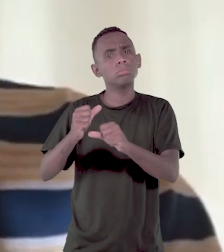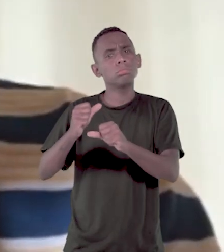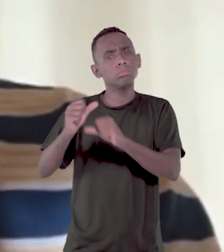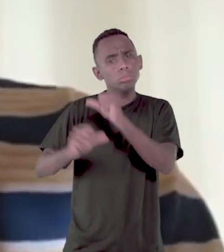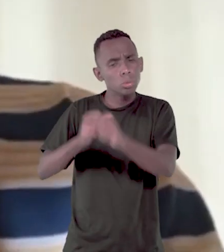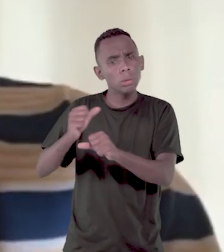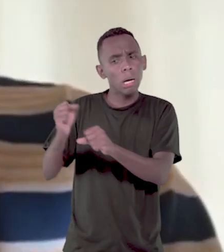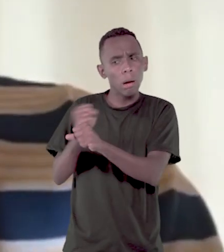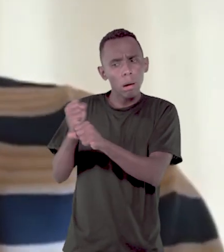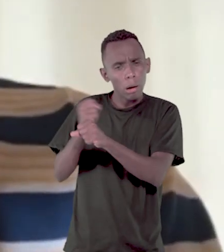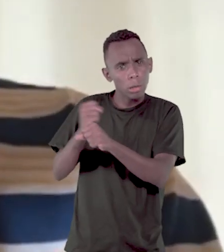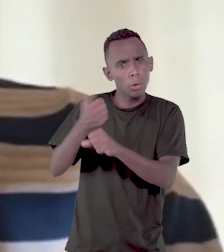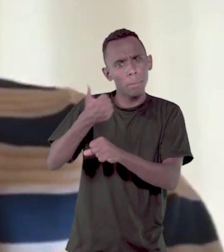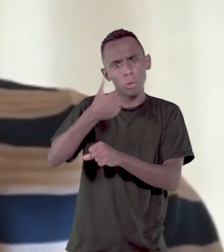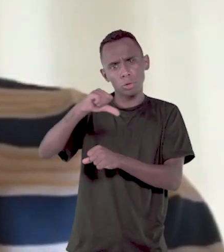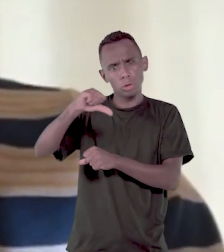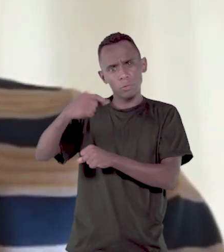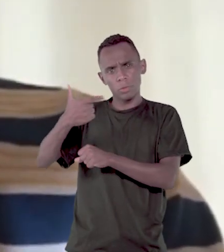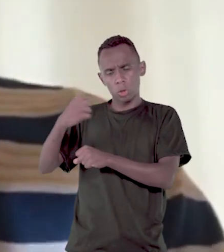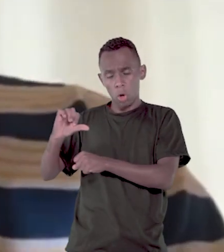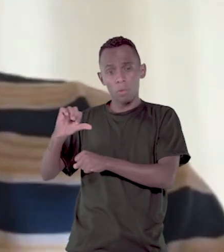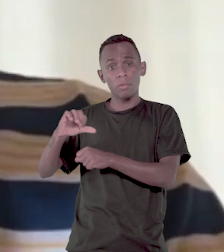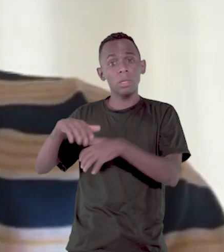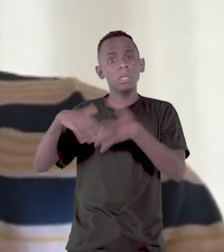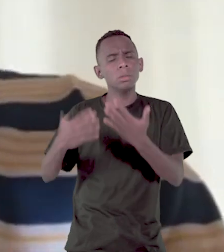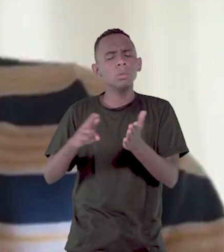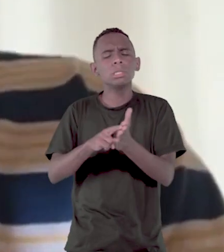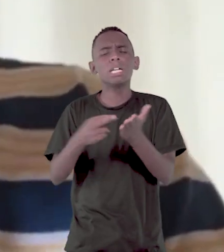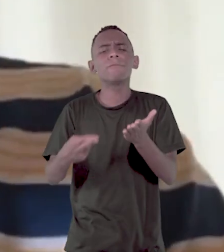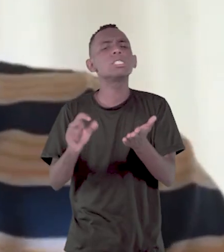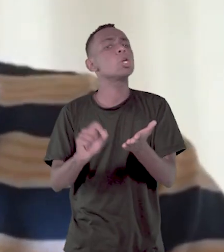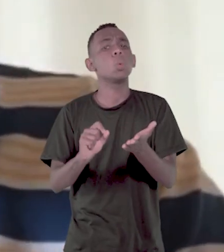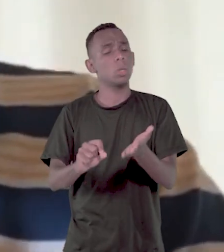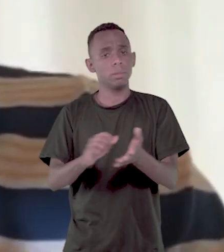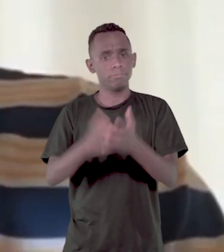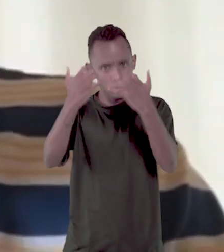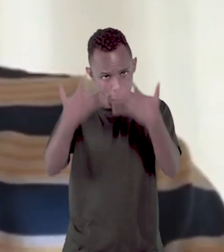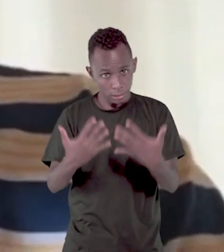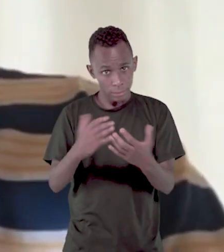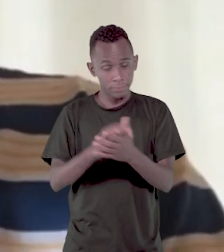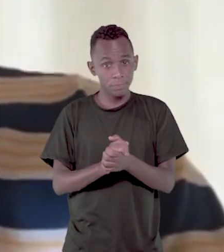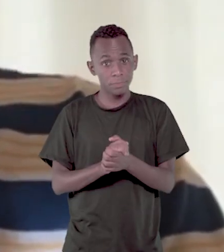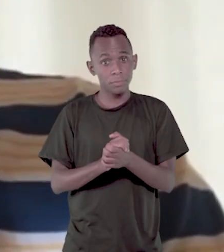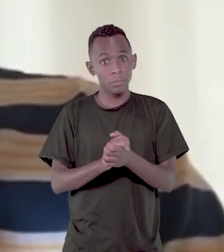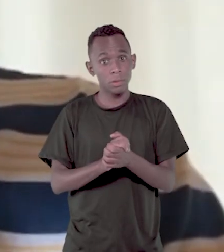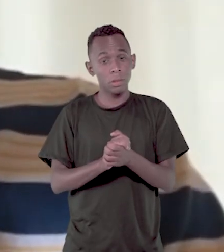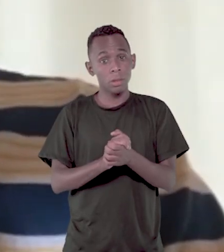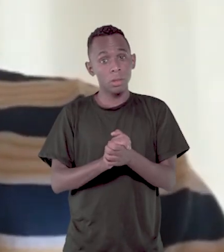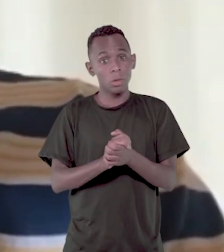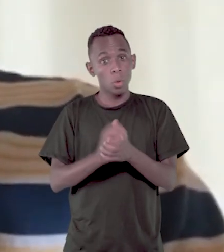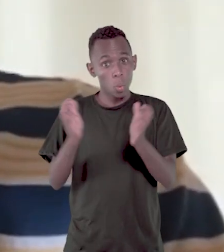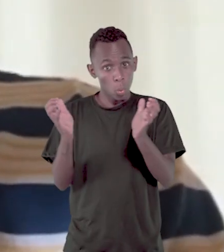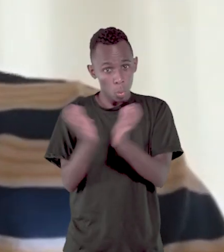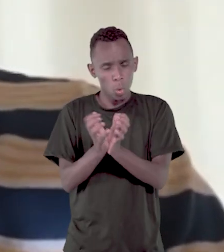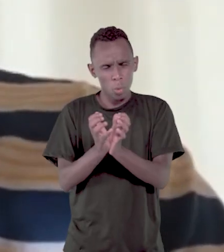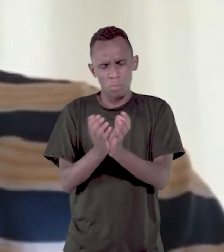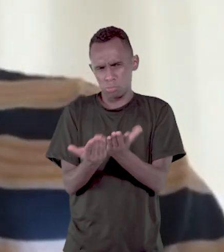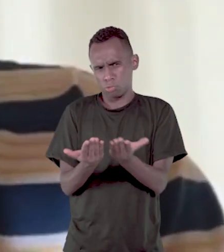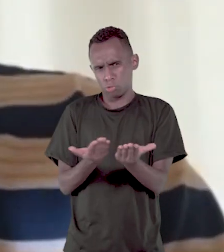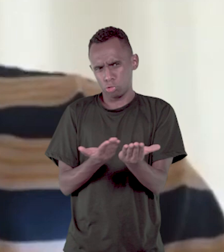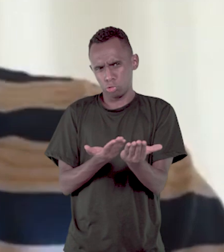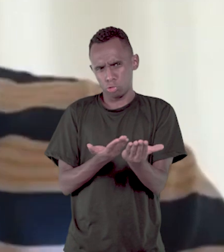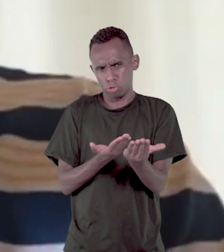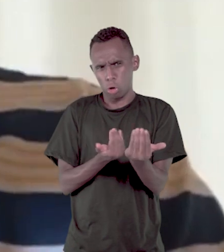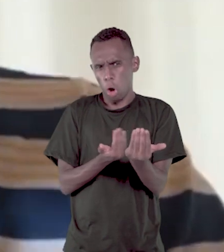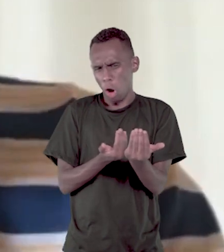em 1928 e um número em 1929. E o que foi essa Revista Verde? A Revista Verde ela foi publicada por um grupo